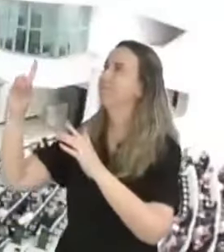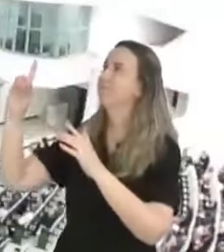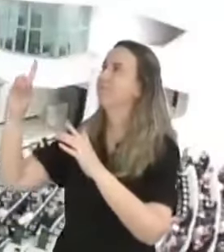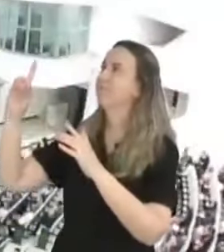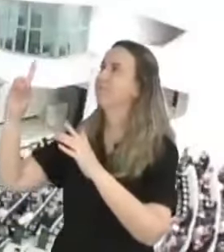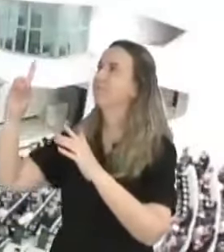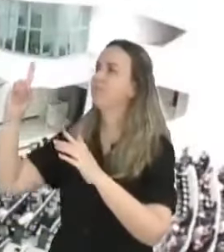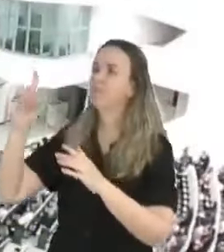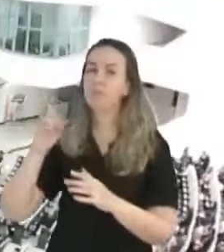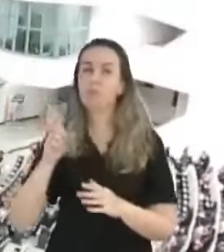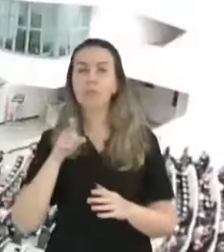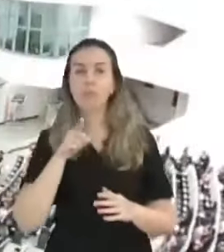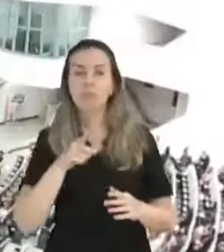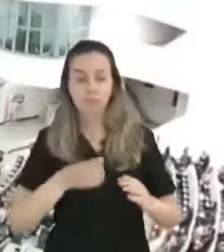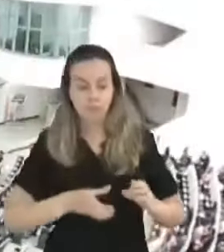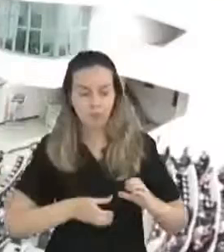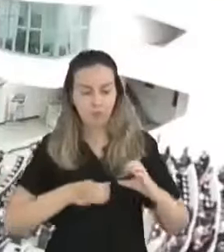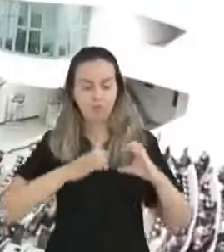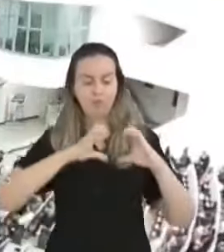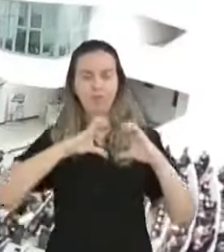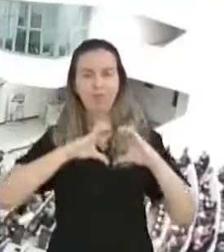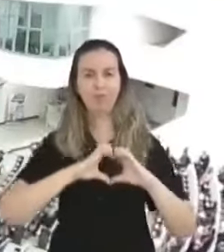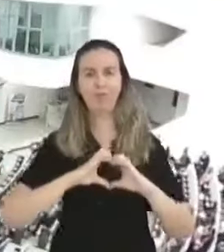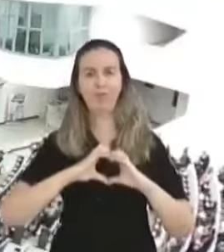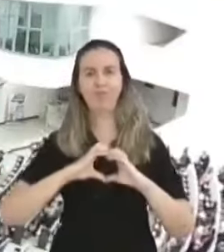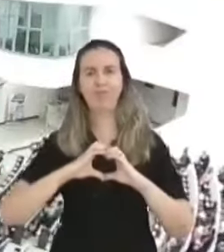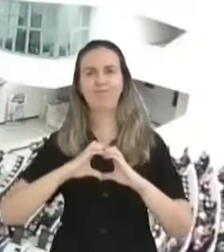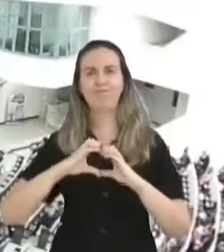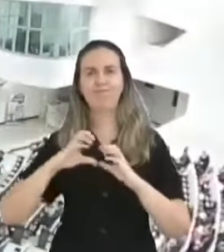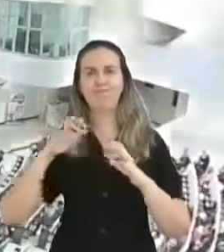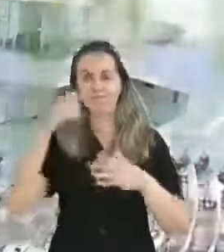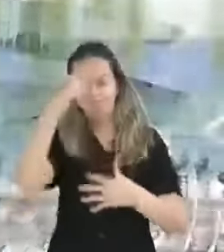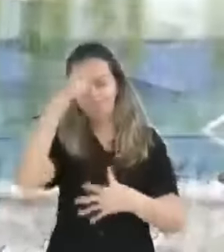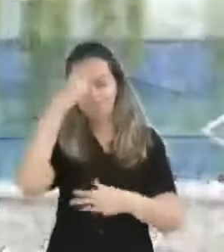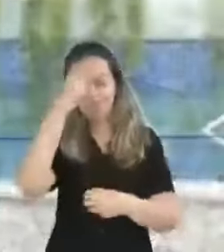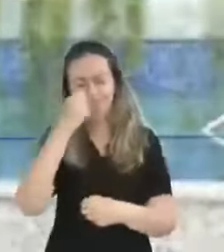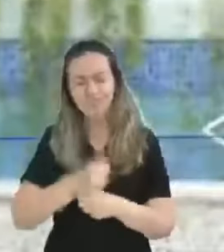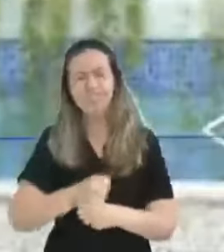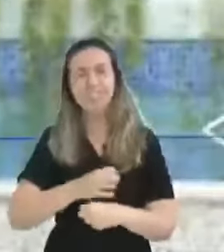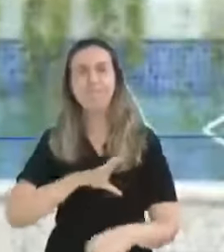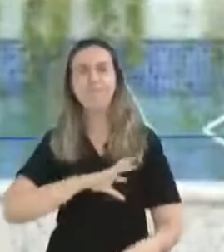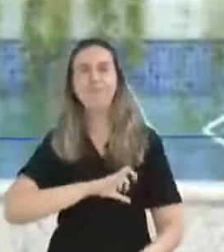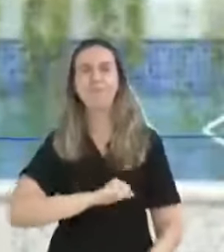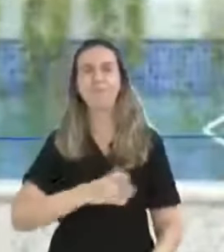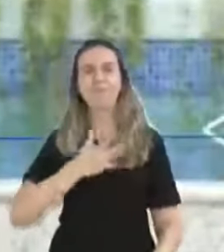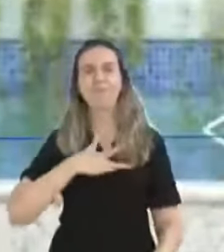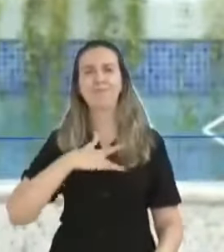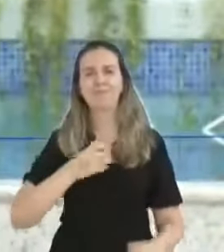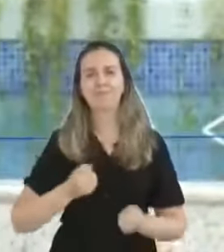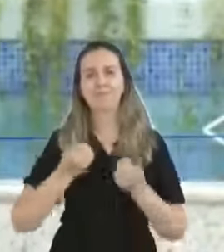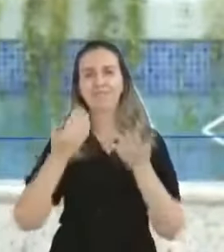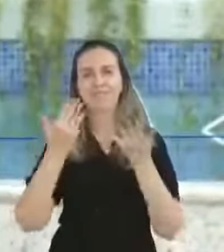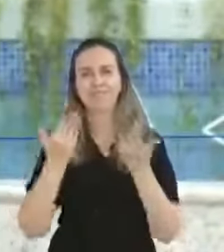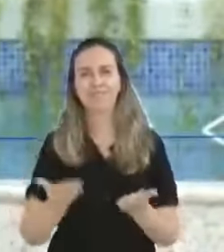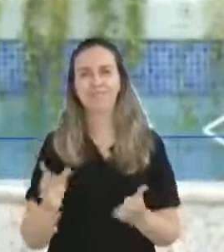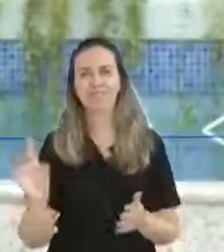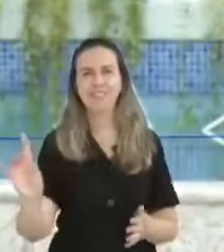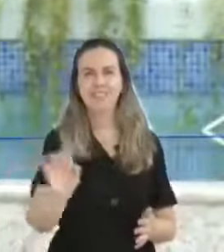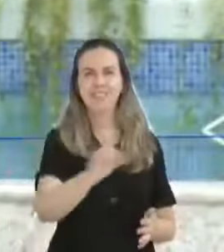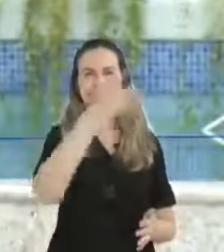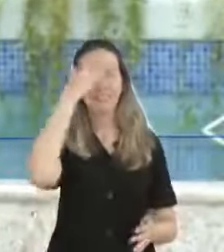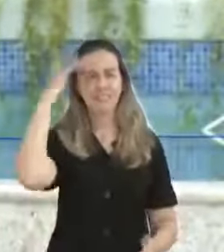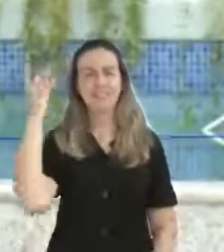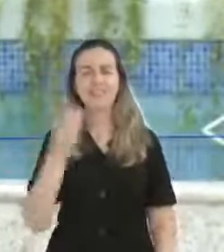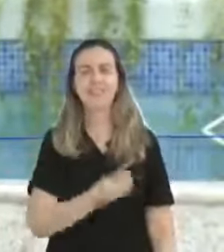converte-te ao teu Deus e espera no seu amor, na sua misericórdia. Está escrito em Mateus